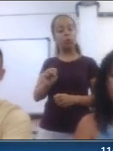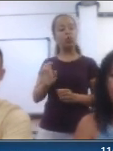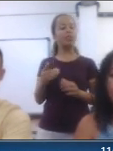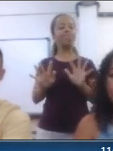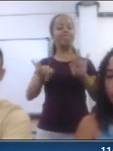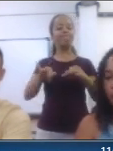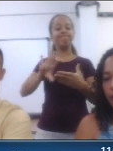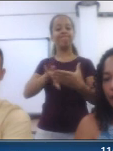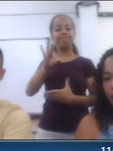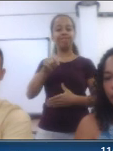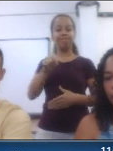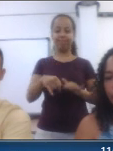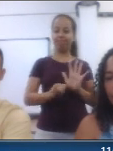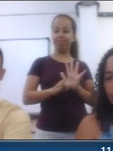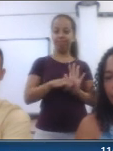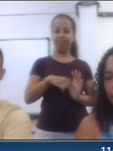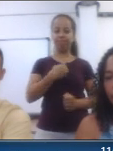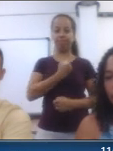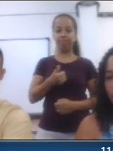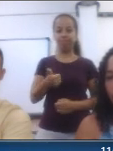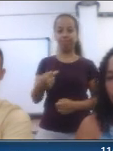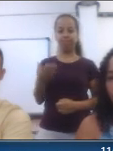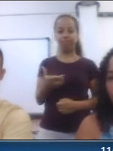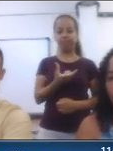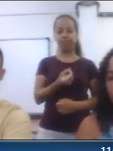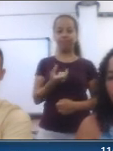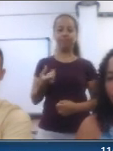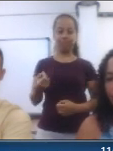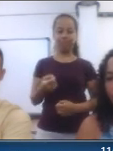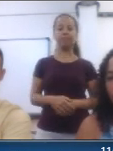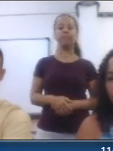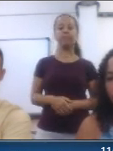sorteio do edital 17 de 2020. Boa tarde, bom dia a todos.